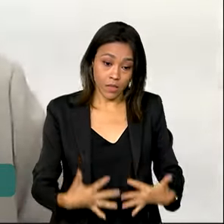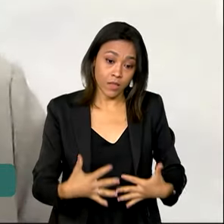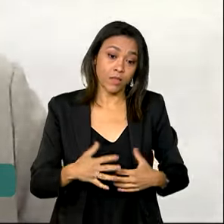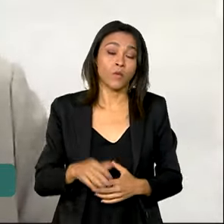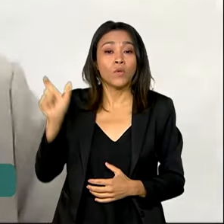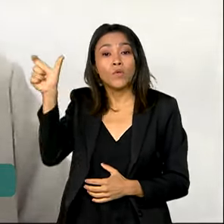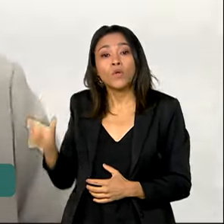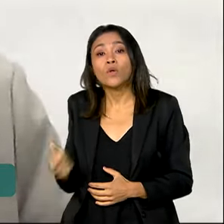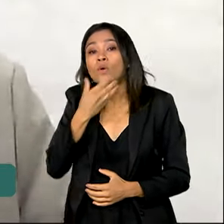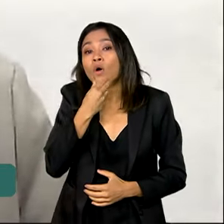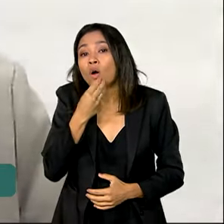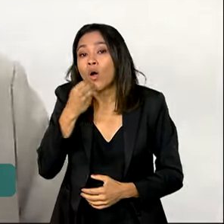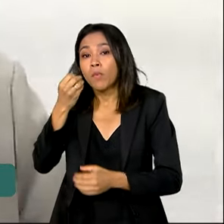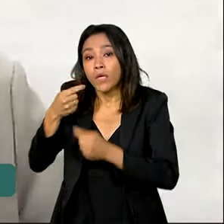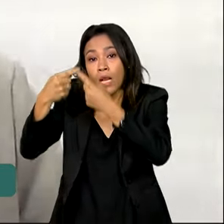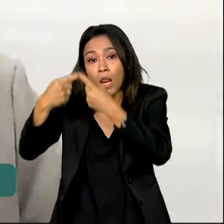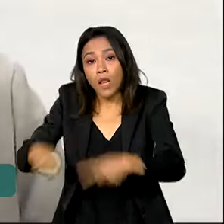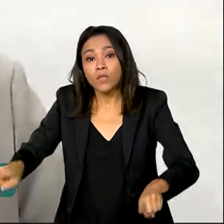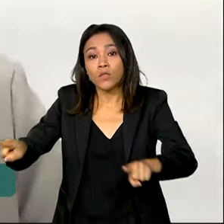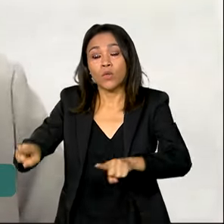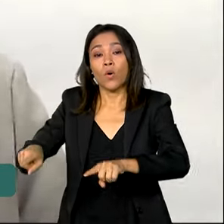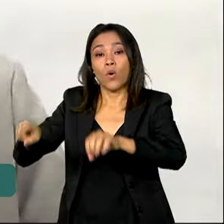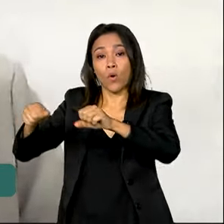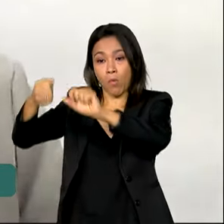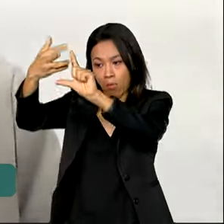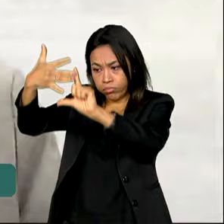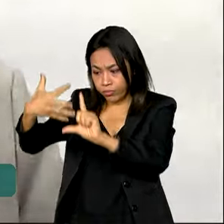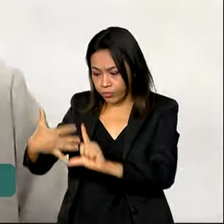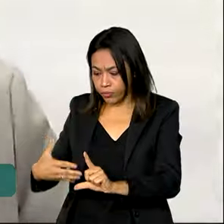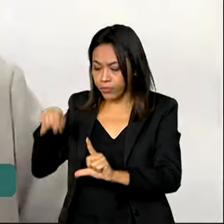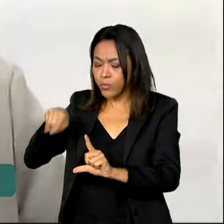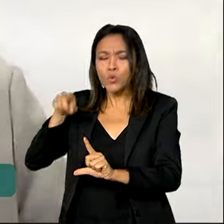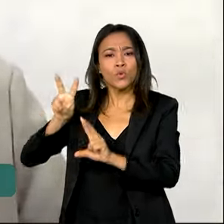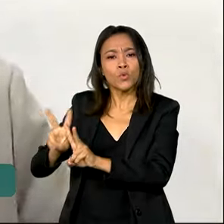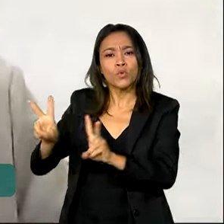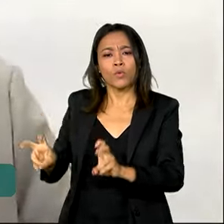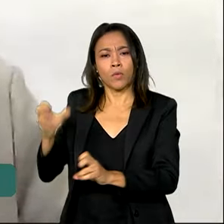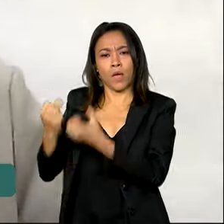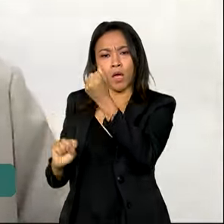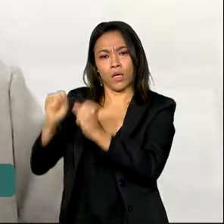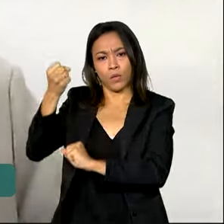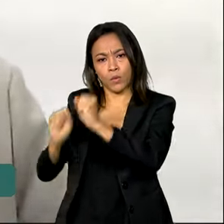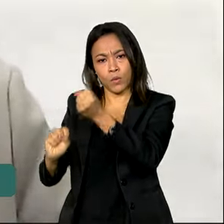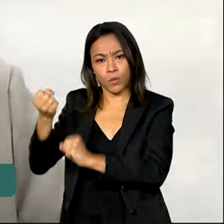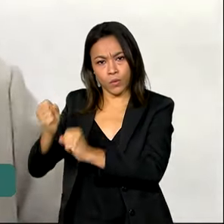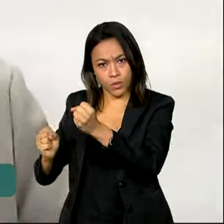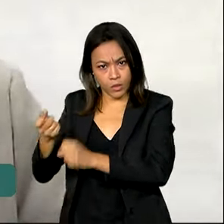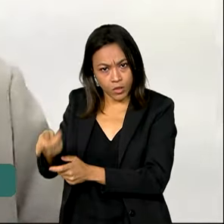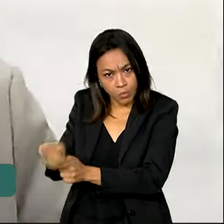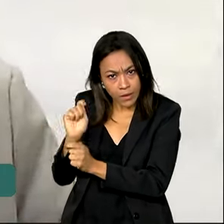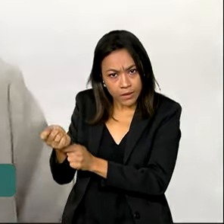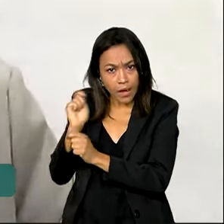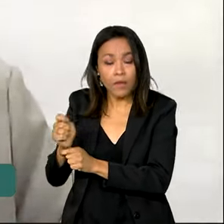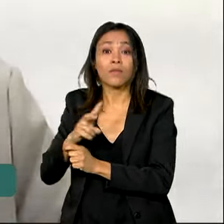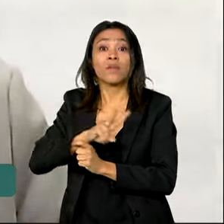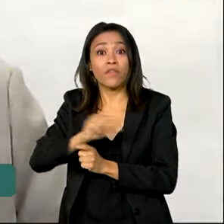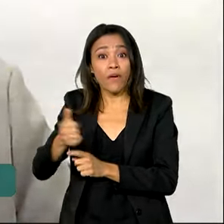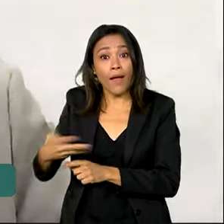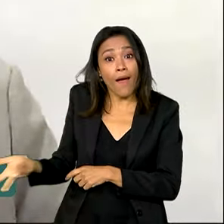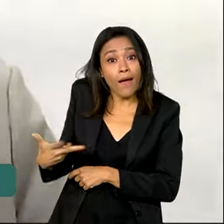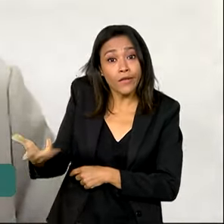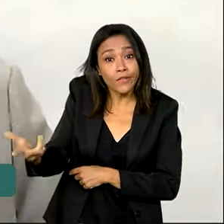uma plataforma nacional da indústria do pescado, que vai agilizar os nossos processos de